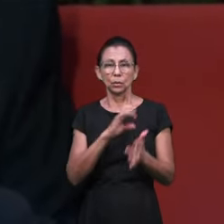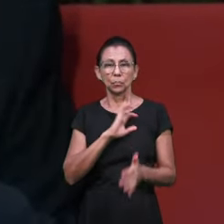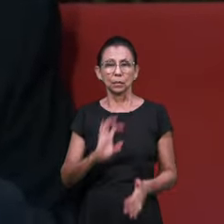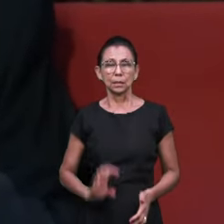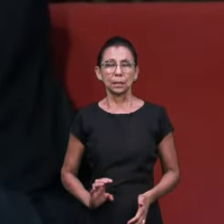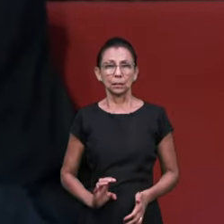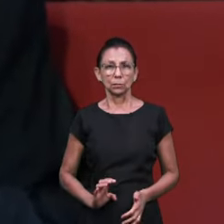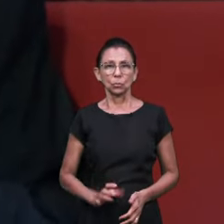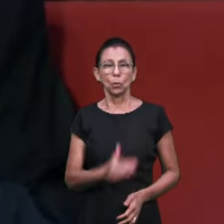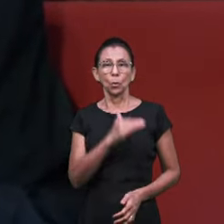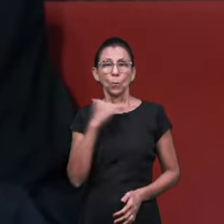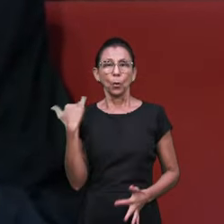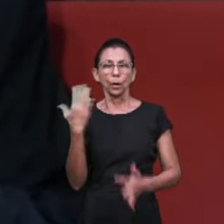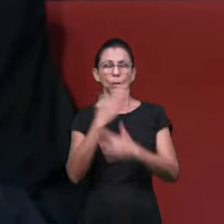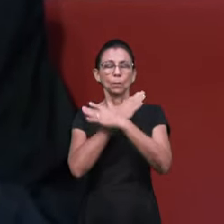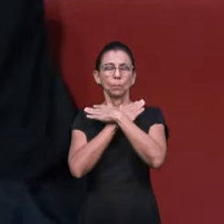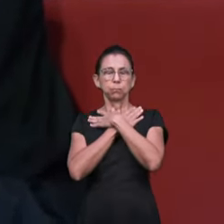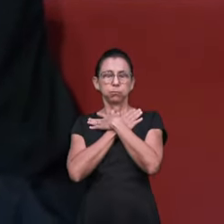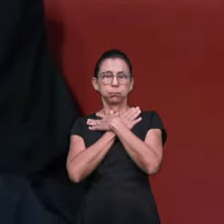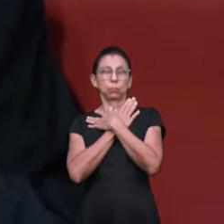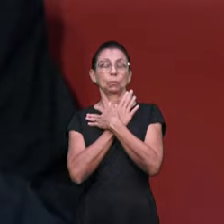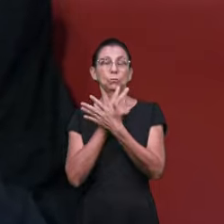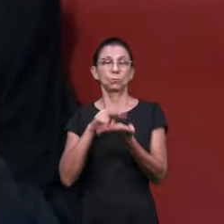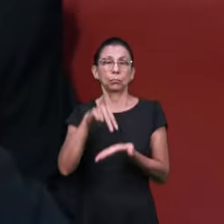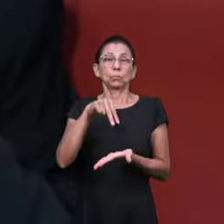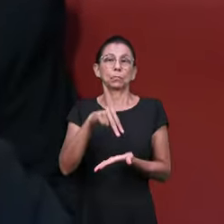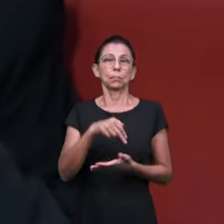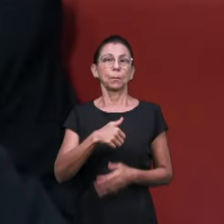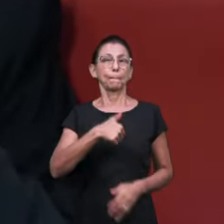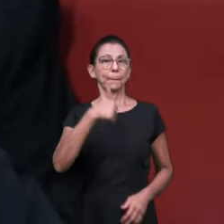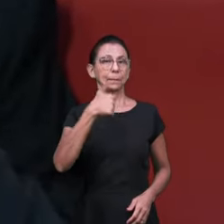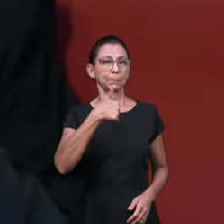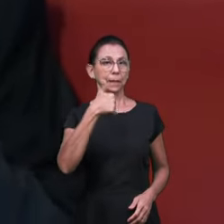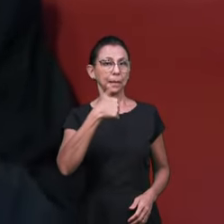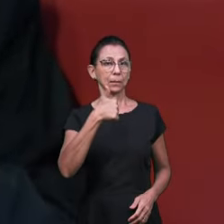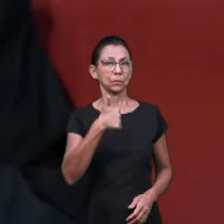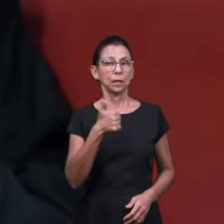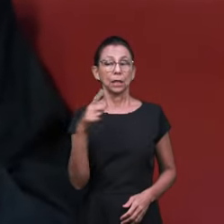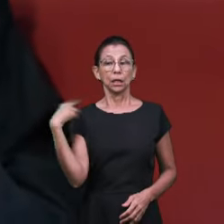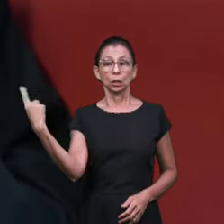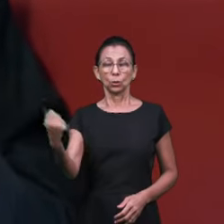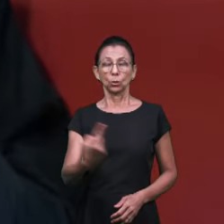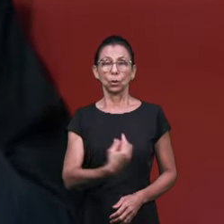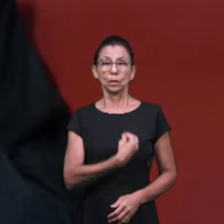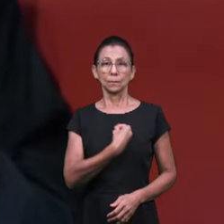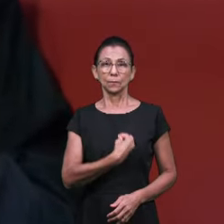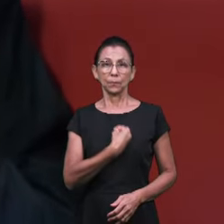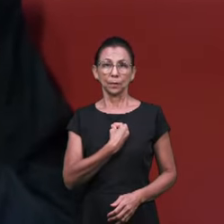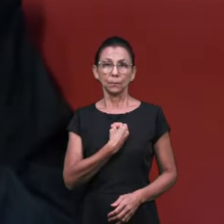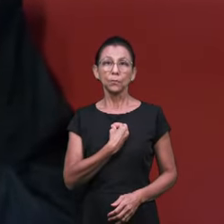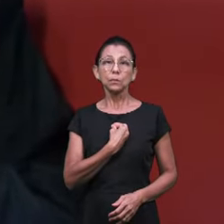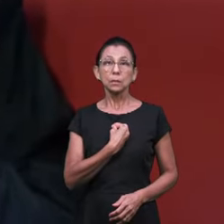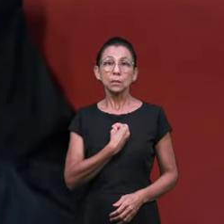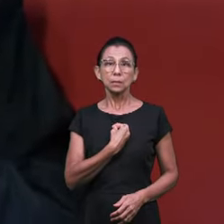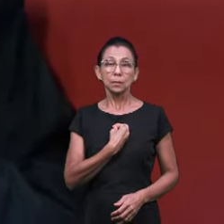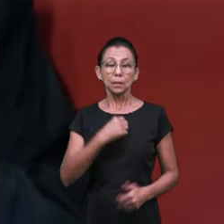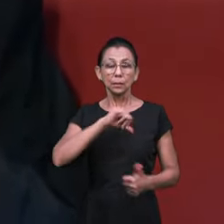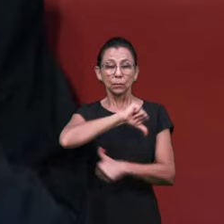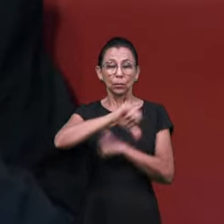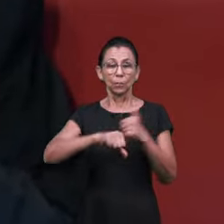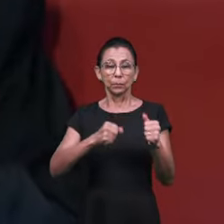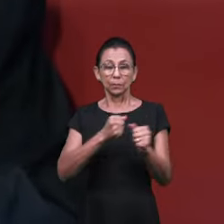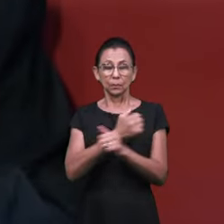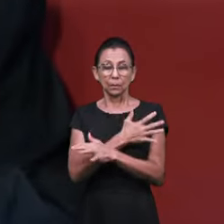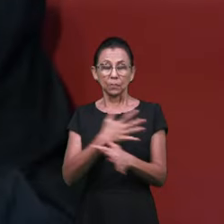vivos seremos transformados, seremos arrebatados, encontraremos com o Senhor Jesus nas nuvens e